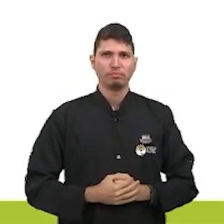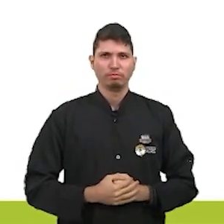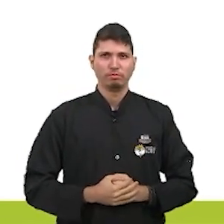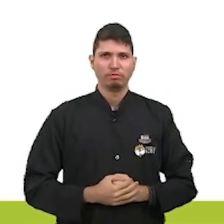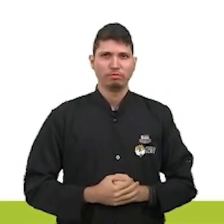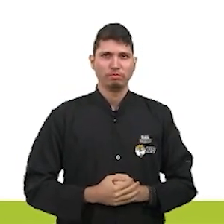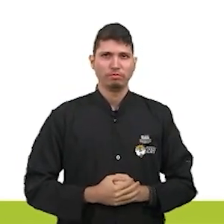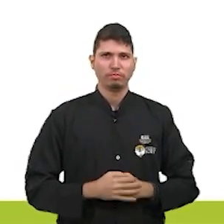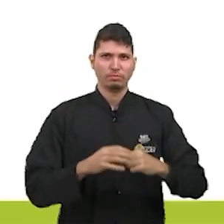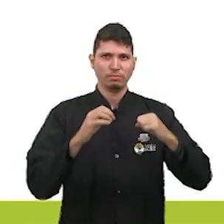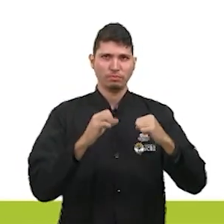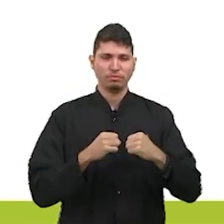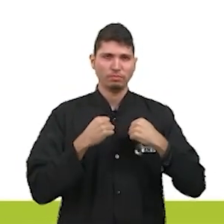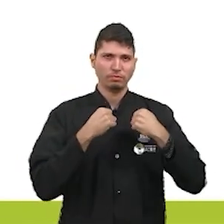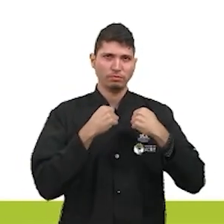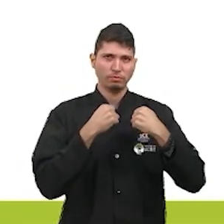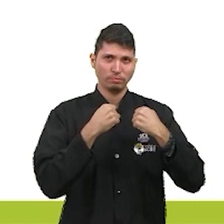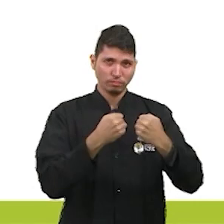As forças